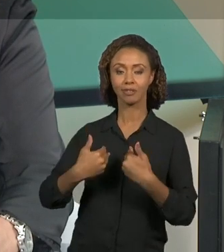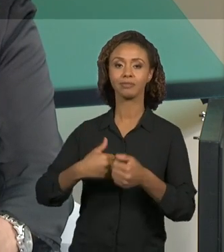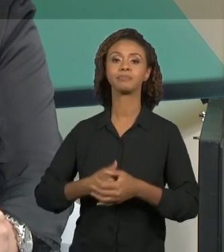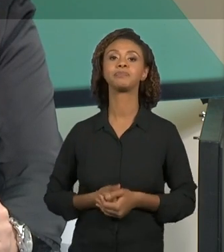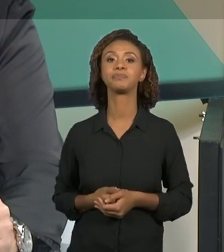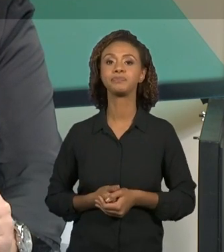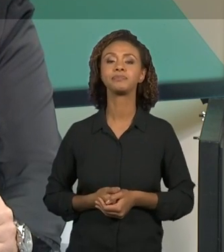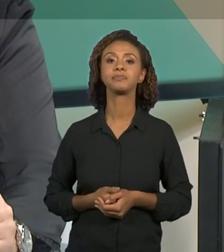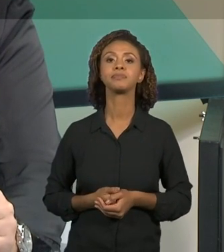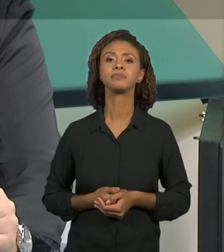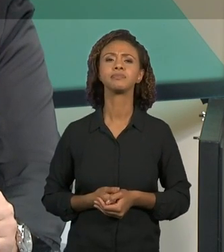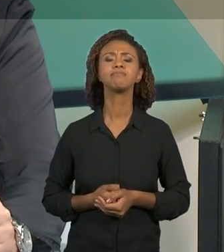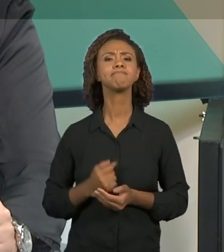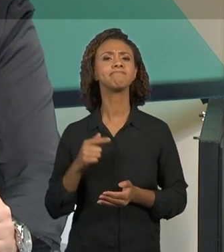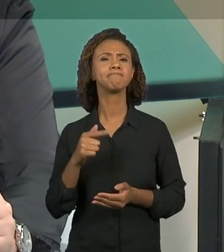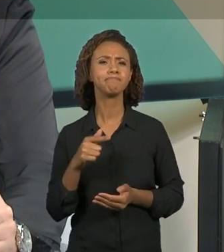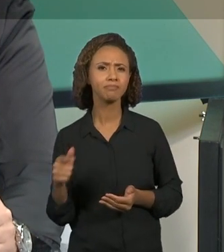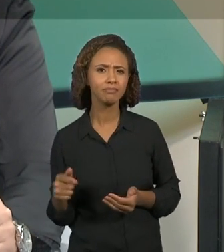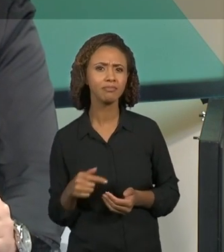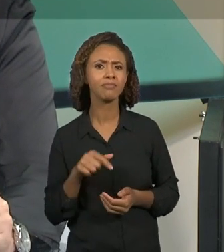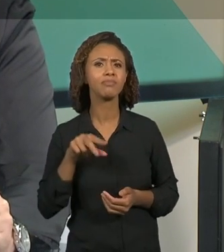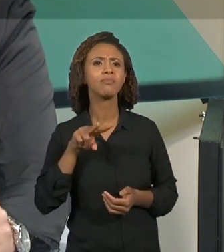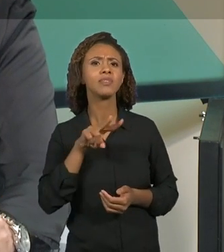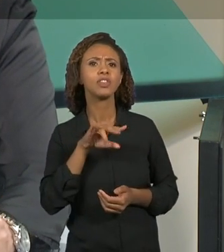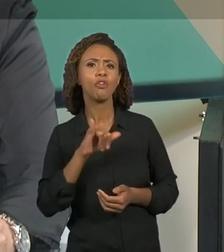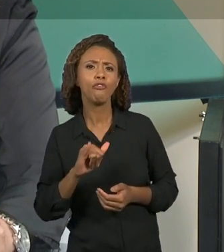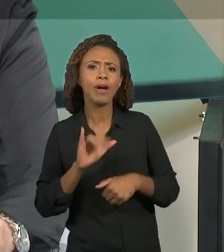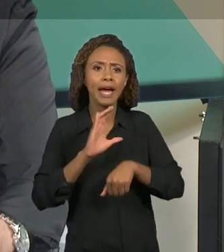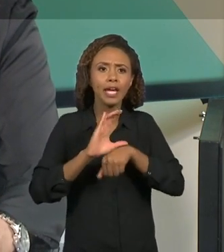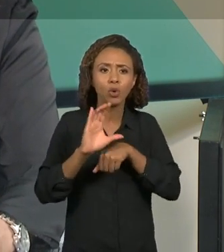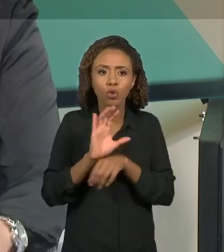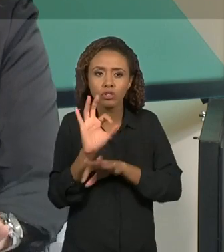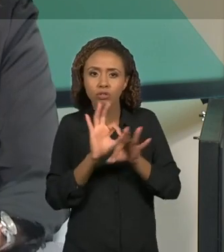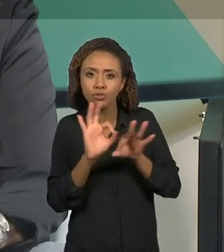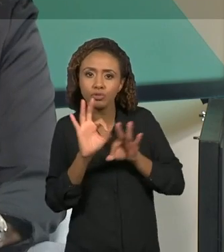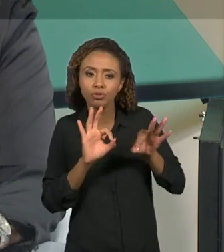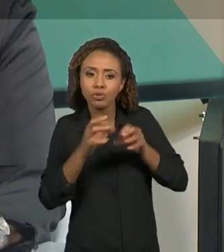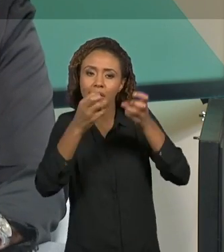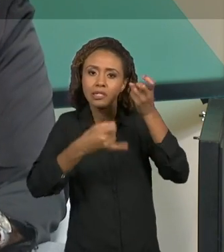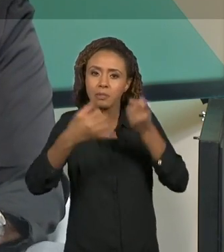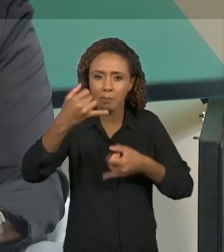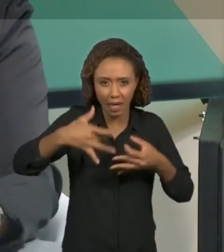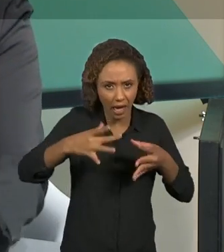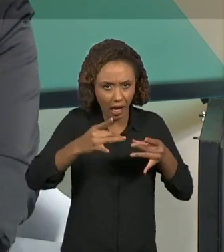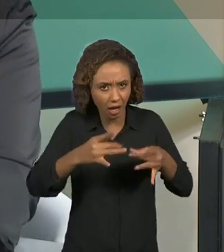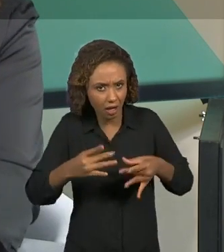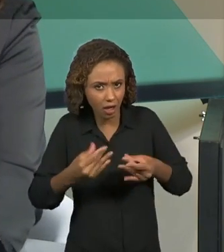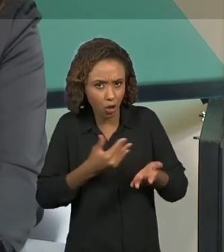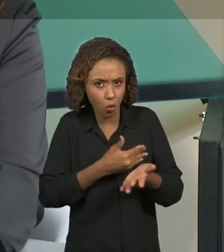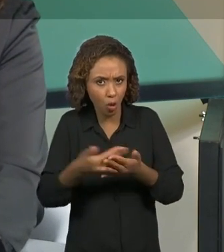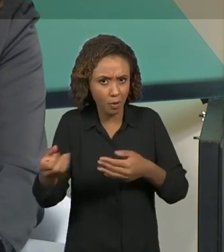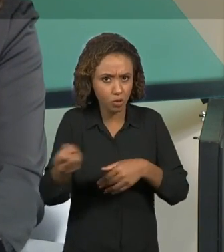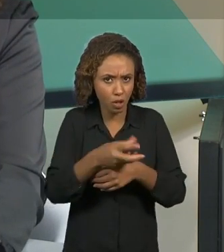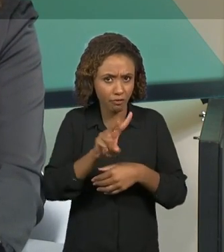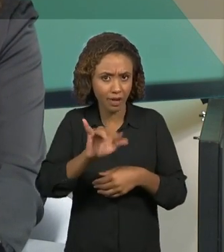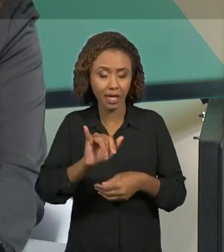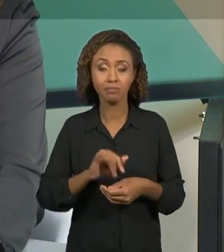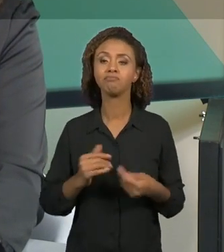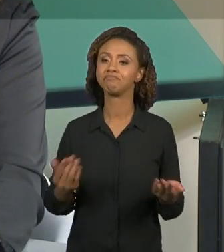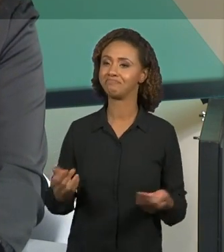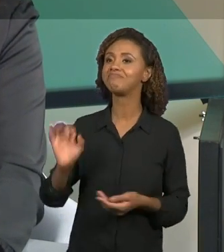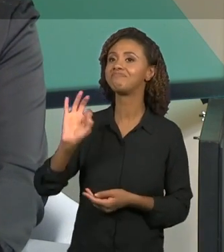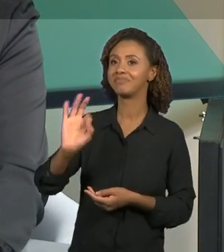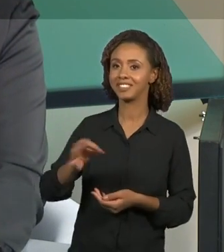assim luiz pergunta haverá ambientação para o aluno no início do curso sim luís é a seguinte na primeira semana você vai